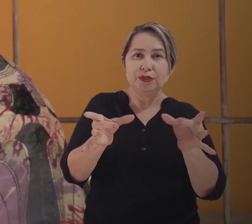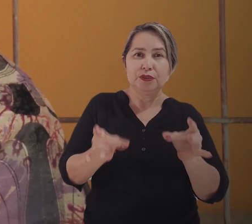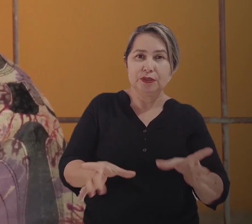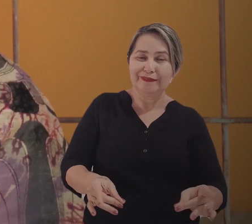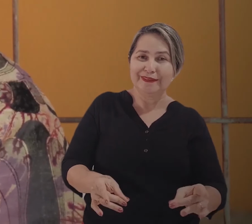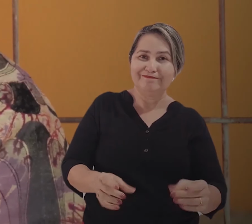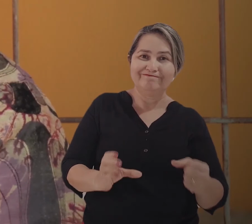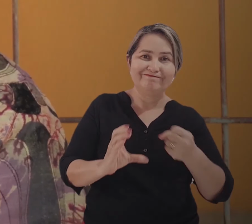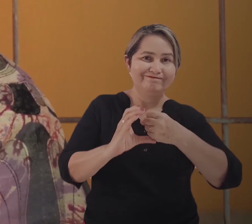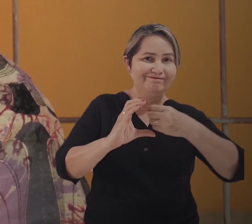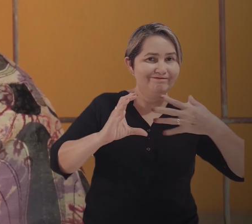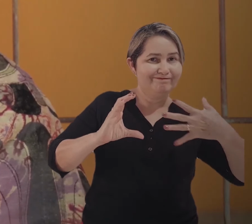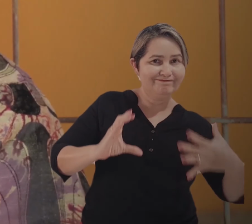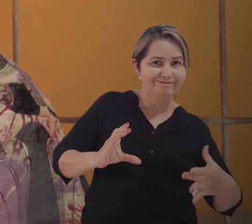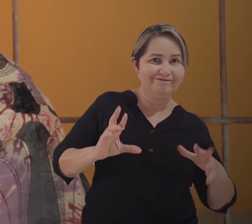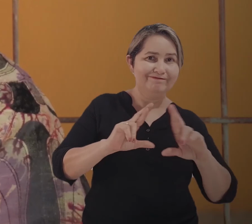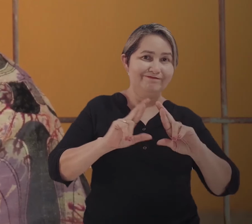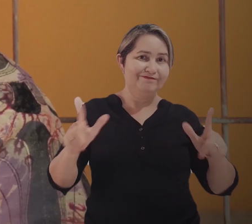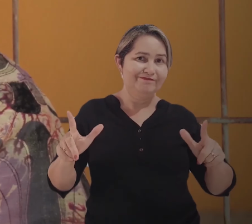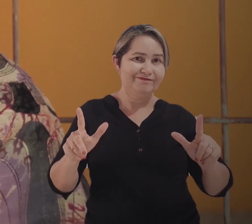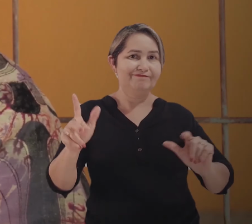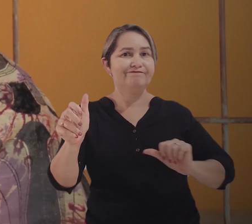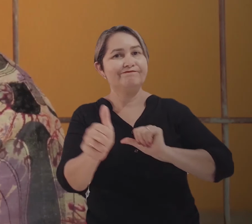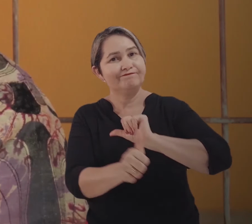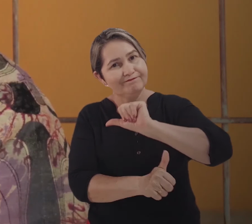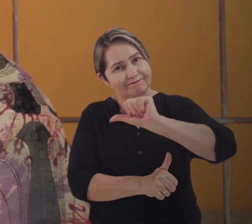Né? E isso foi mudando.